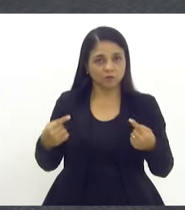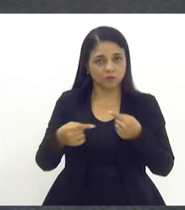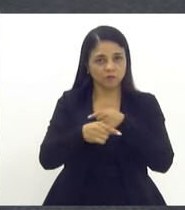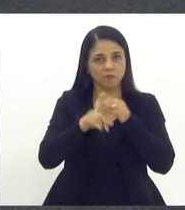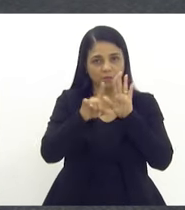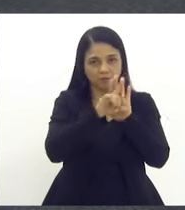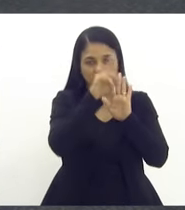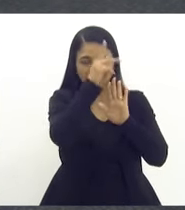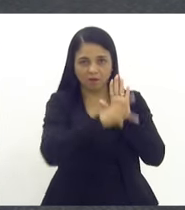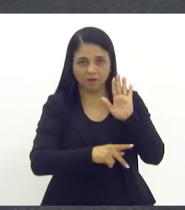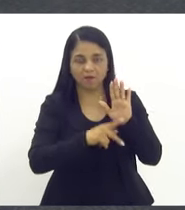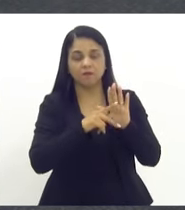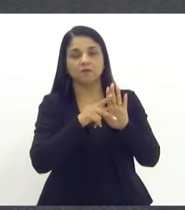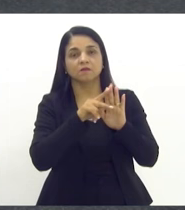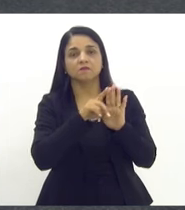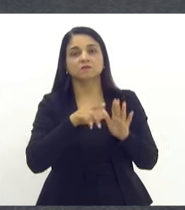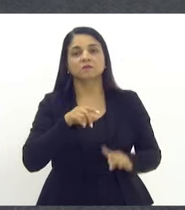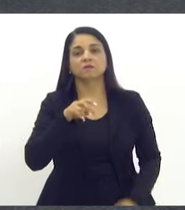número